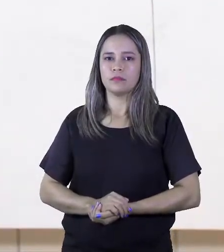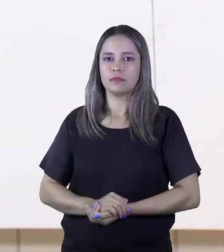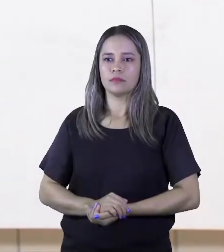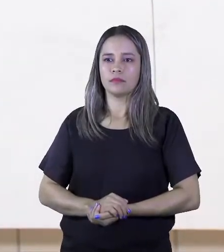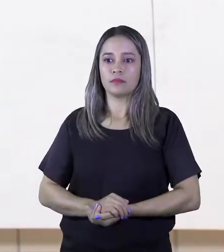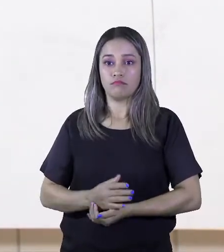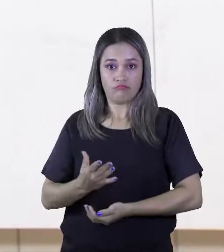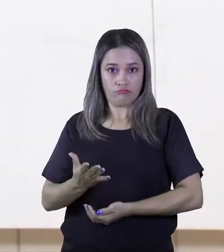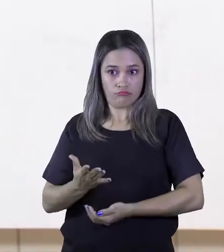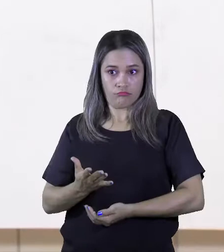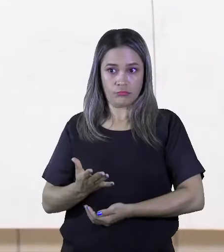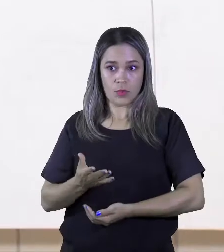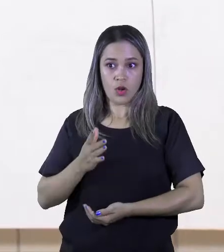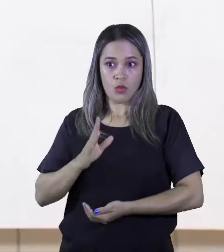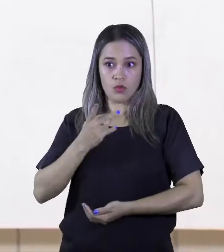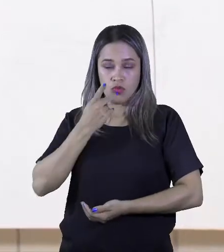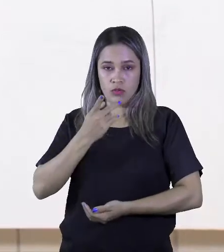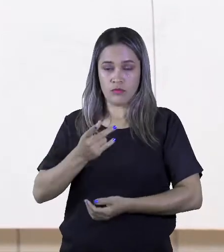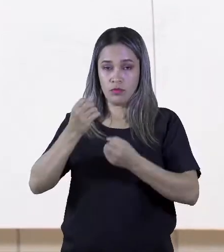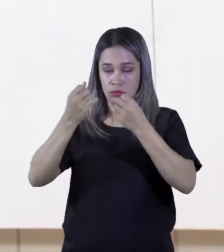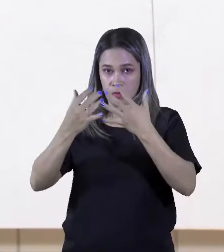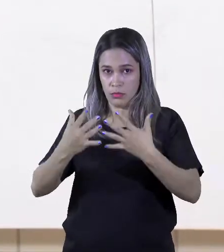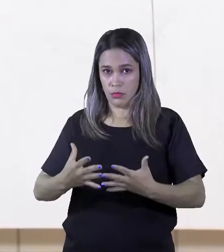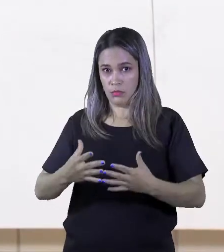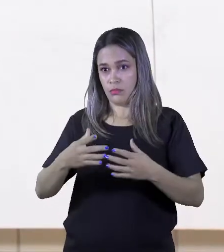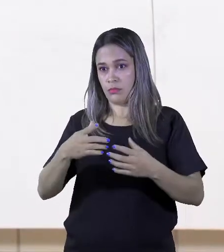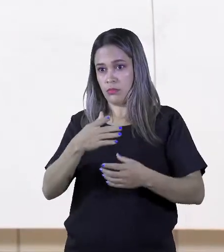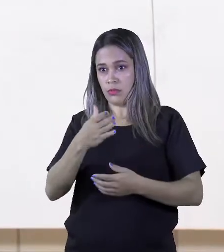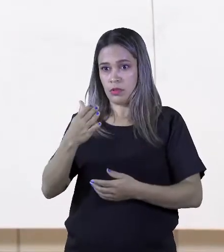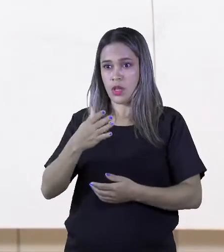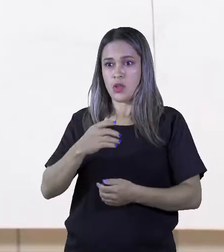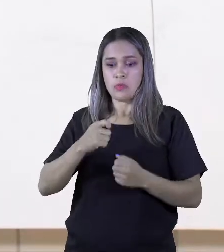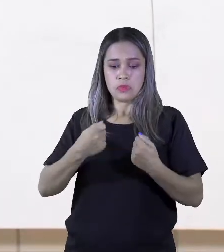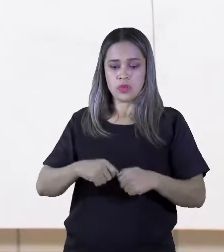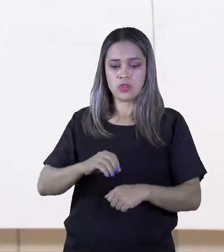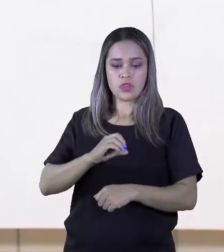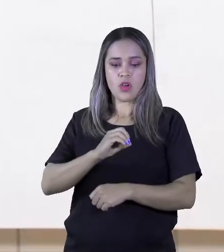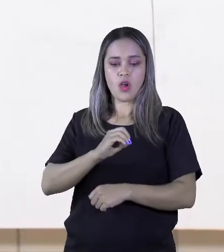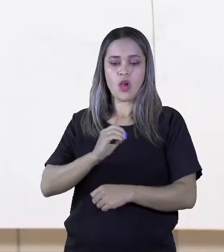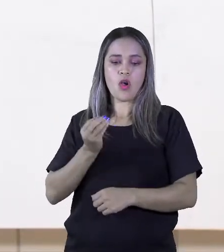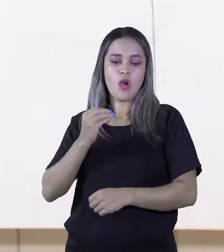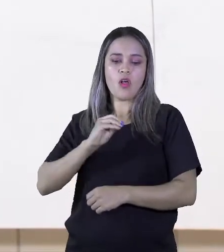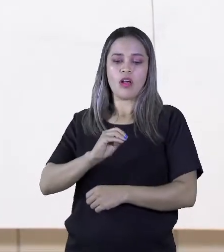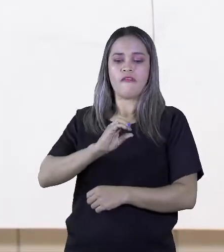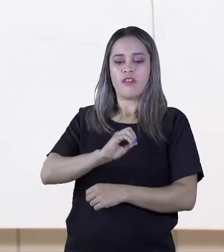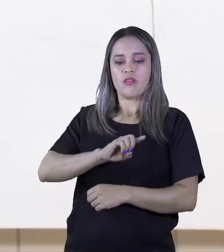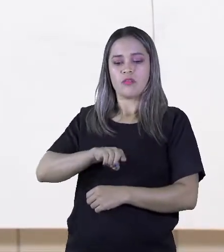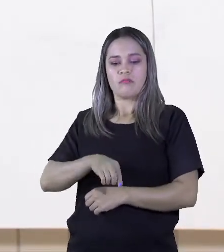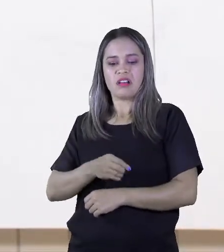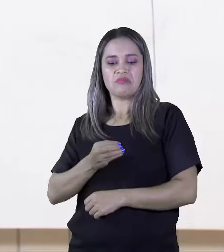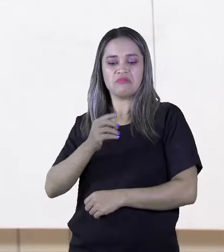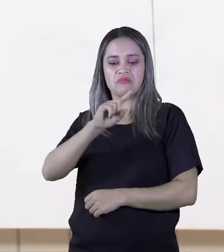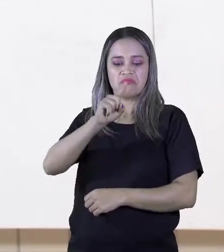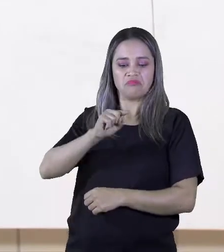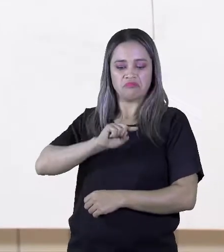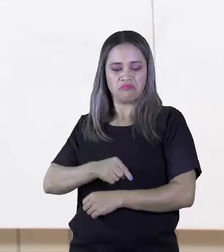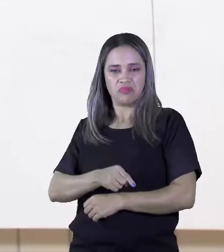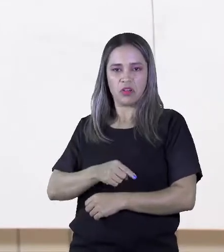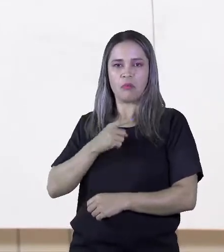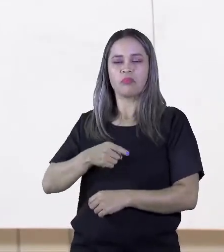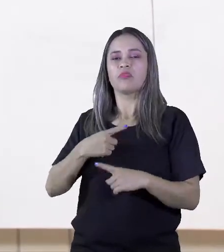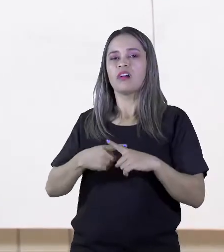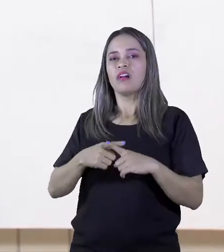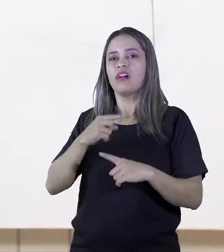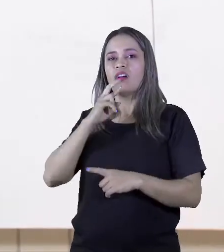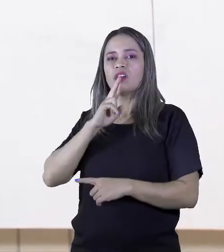Ó, como eu havia comentado com vocês, eu não preciso colocar vírgula abaixo de vírgula, porque eu resolvo essa minha